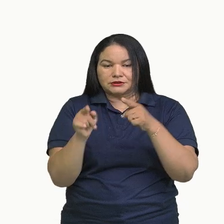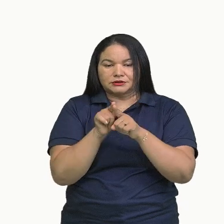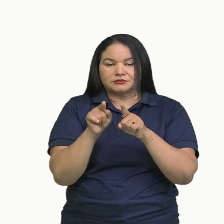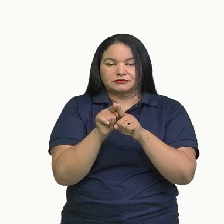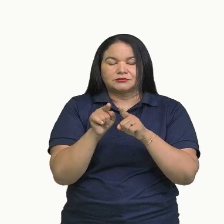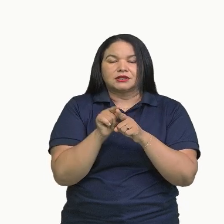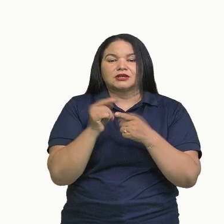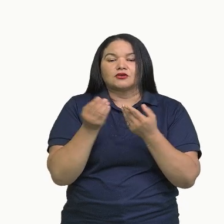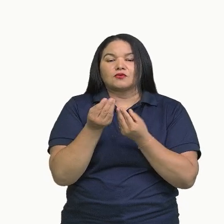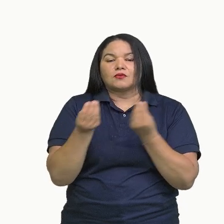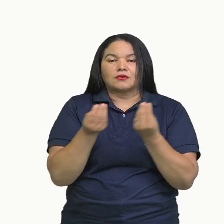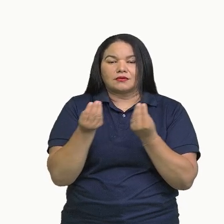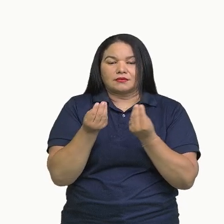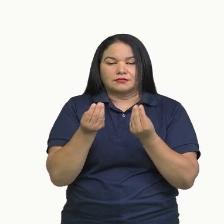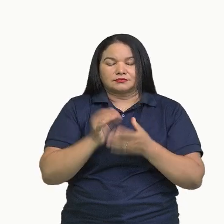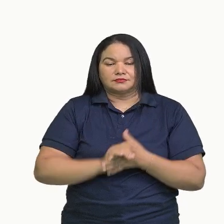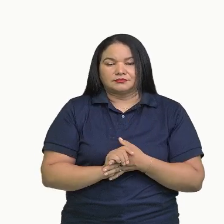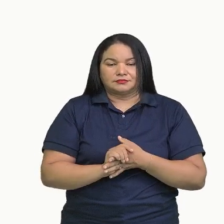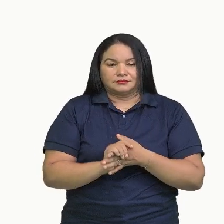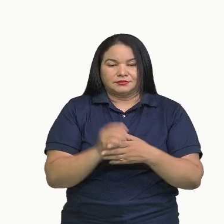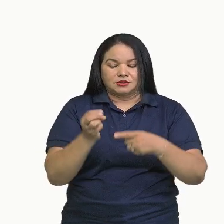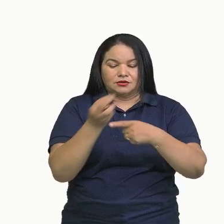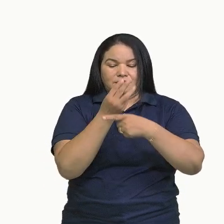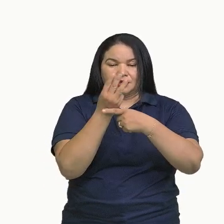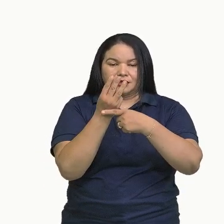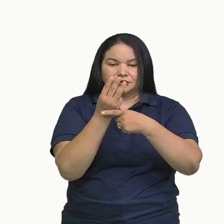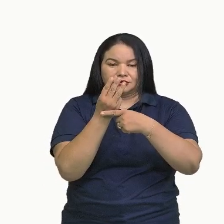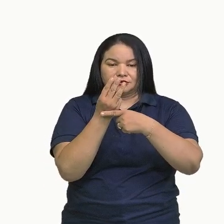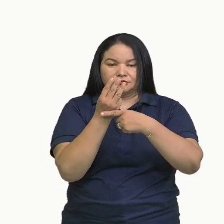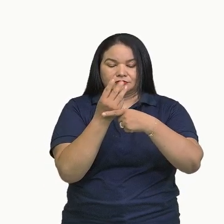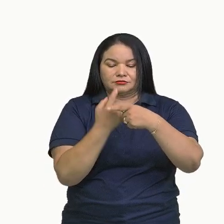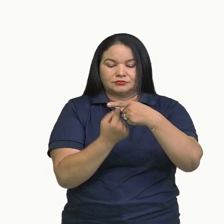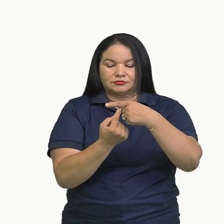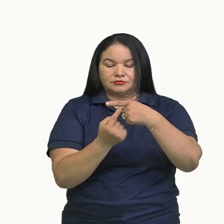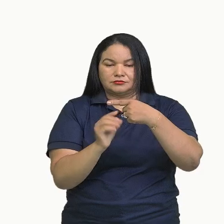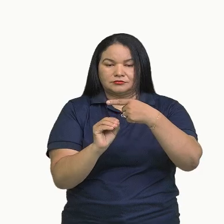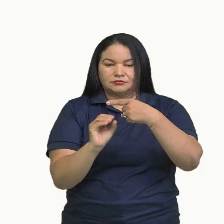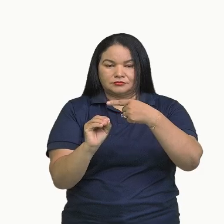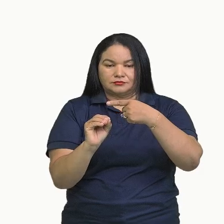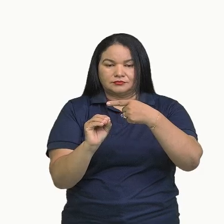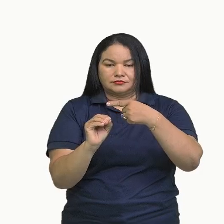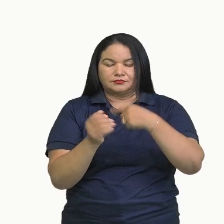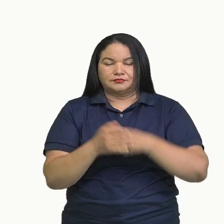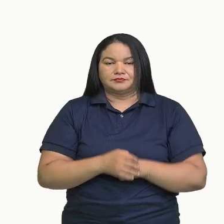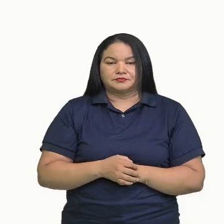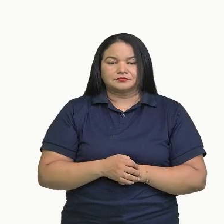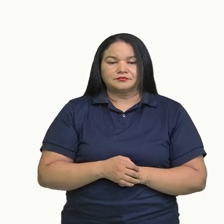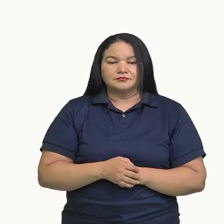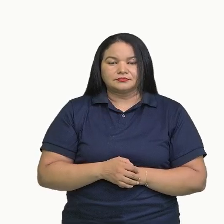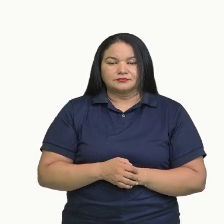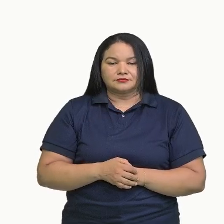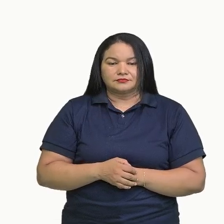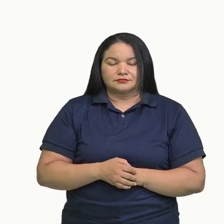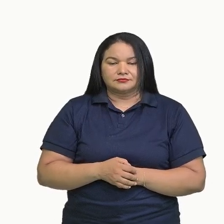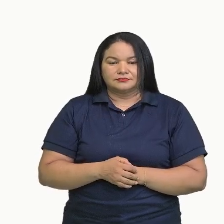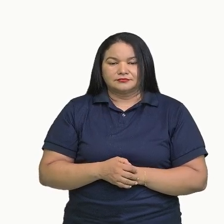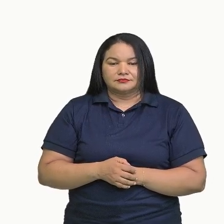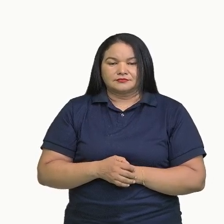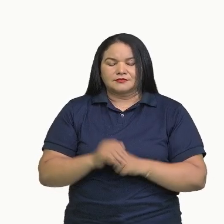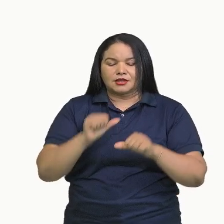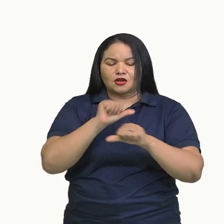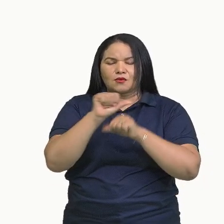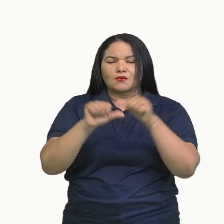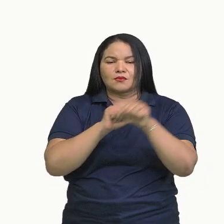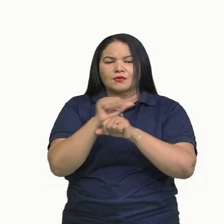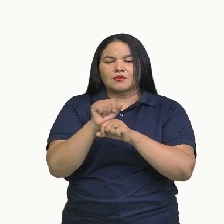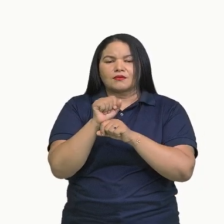fração, nós vamos ter 3 sobre 100. Então, passando para a fração, o que é que